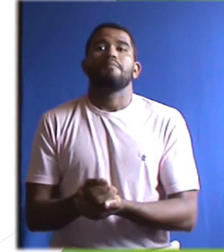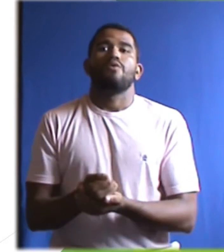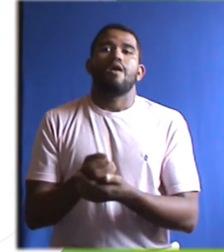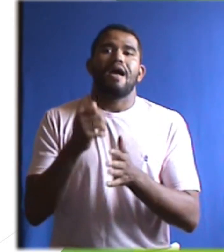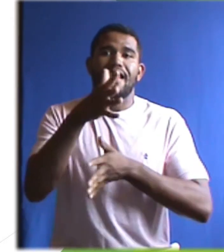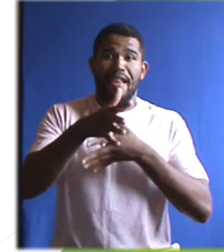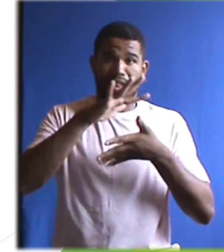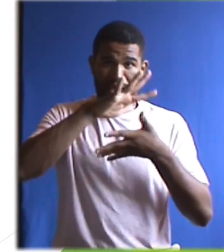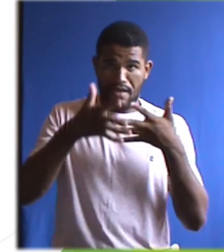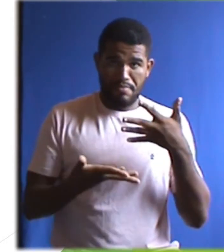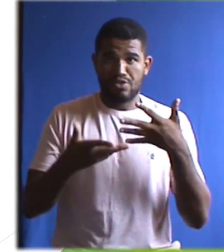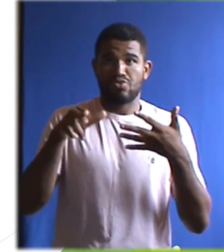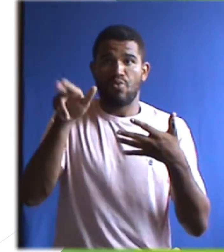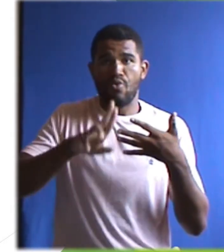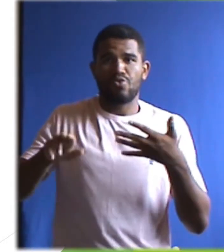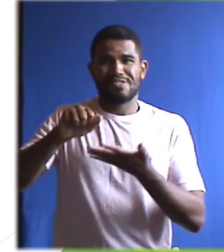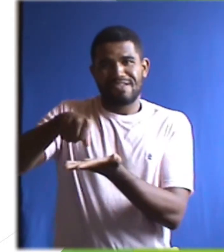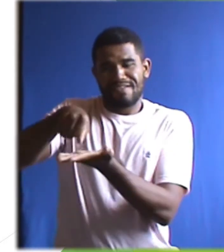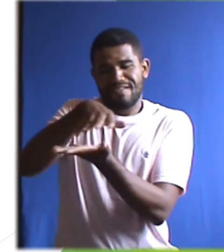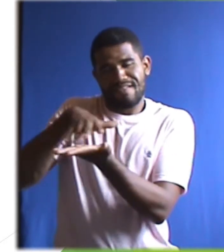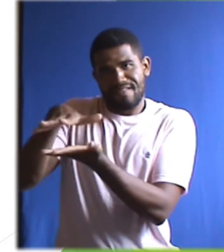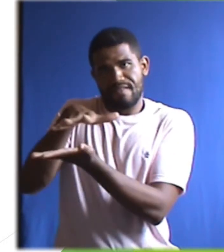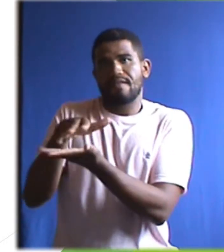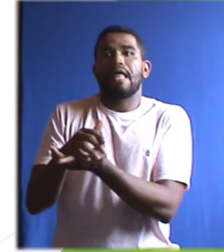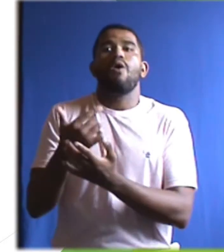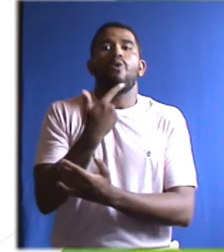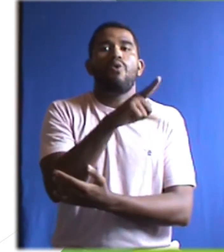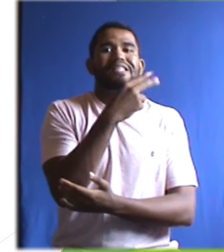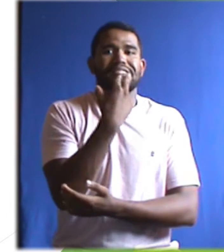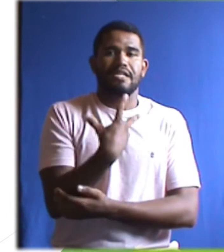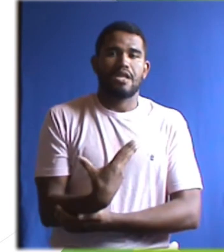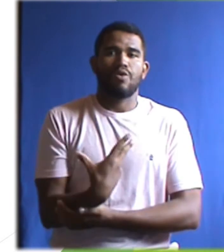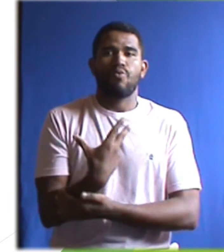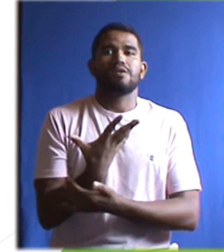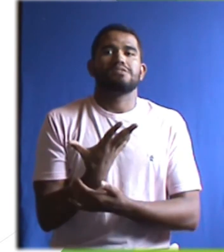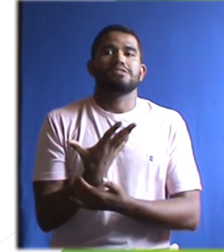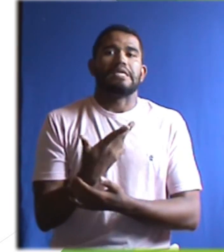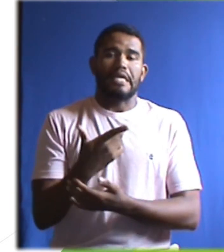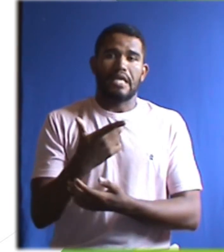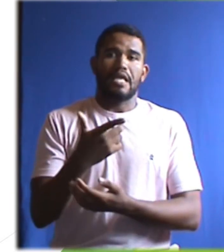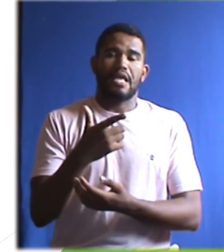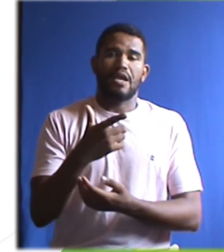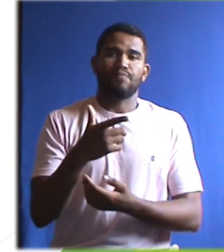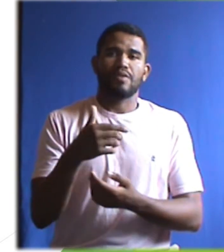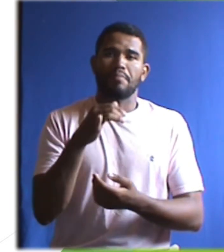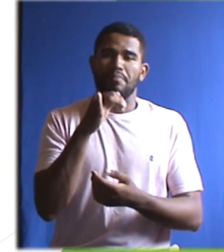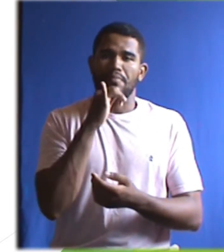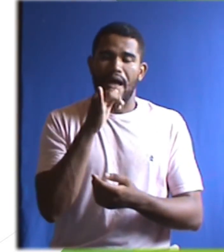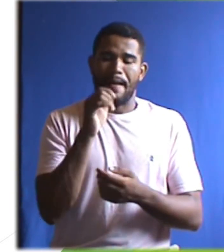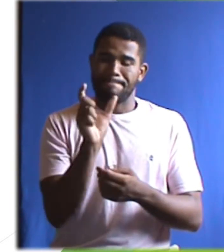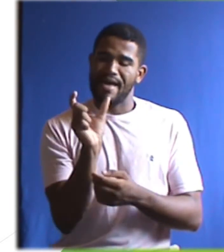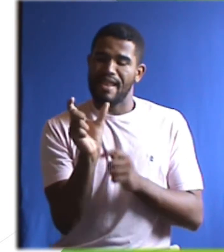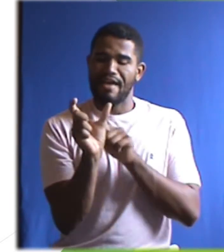iconográficas. Por exemplo, a língua de sinais. A grafia dela é baseada no desenho. Nós temos algumas